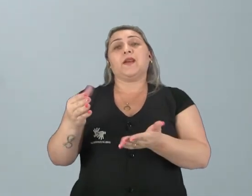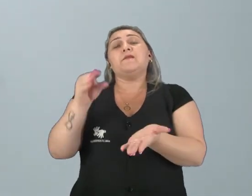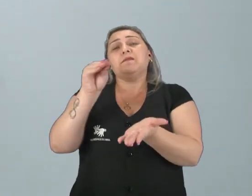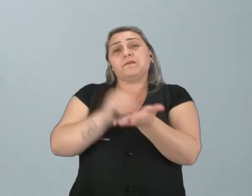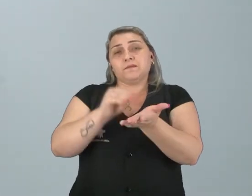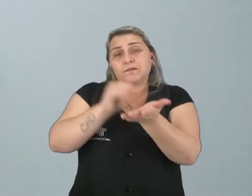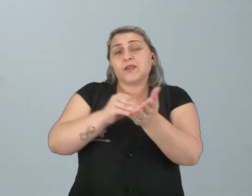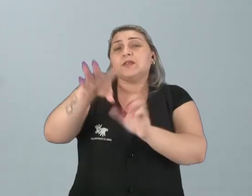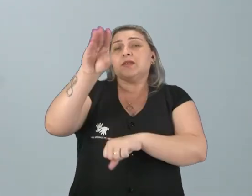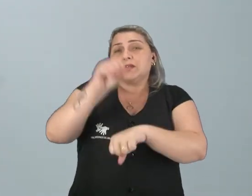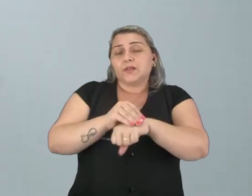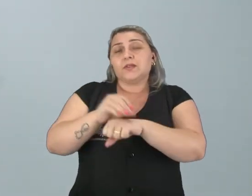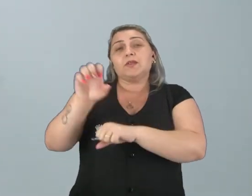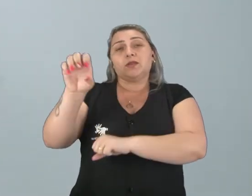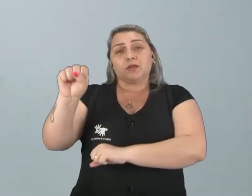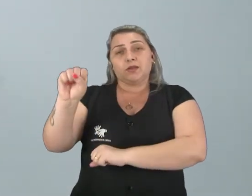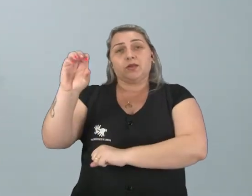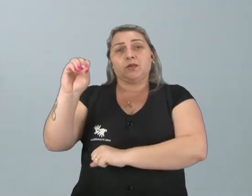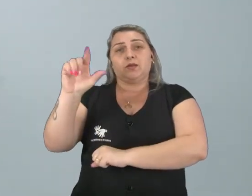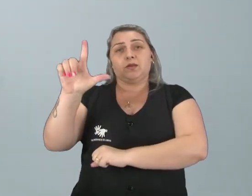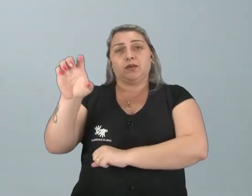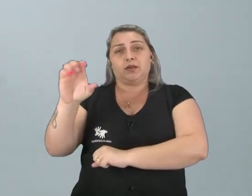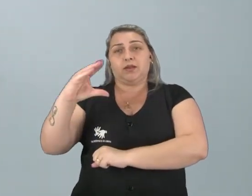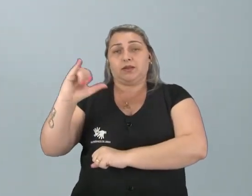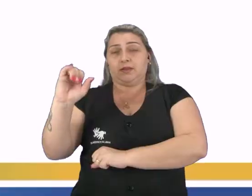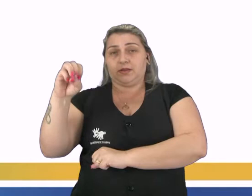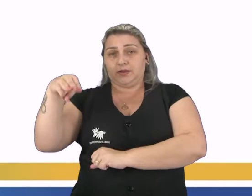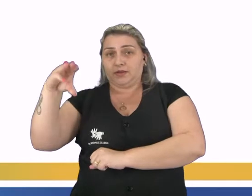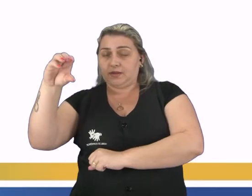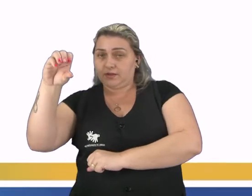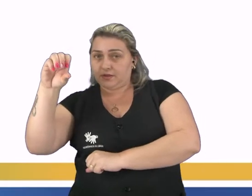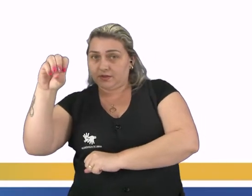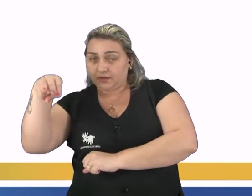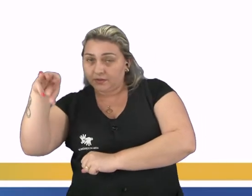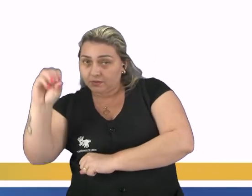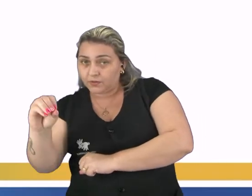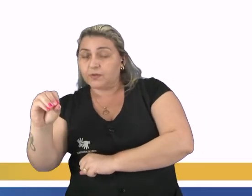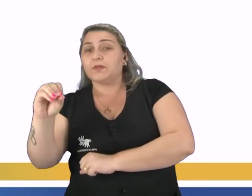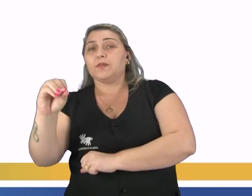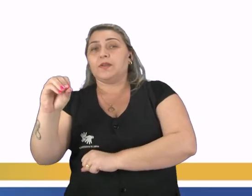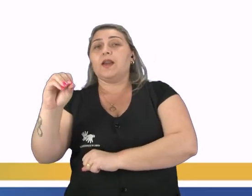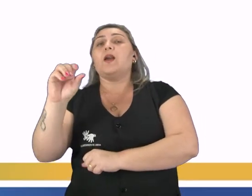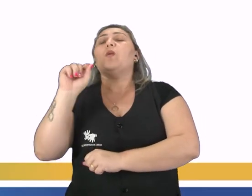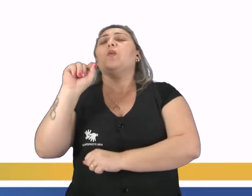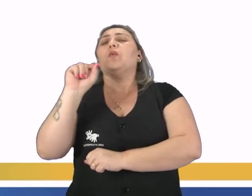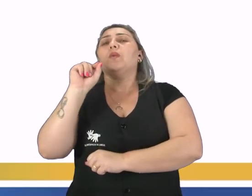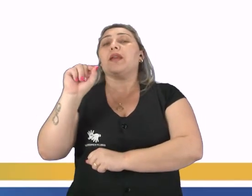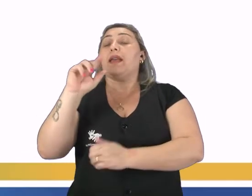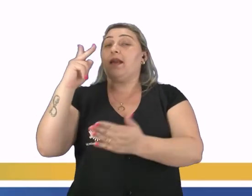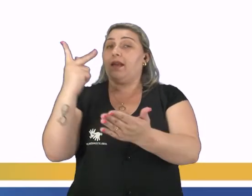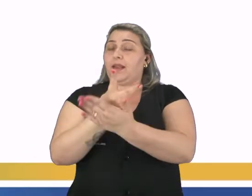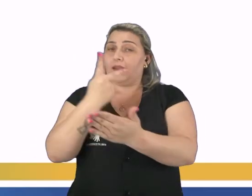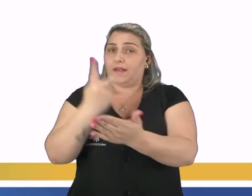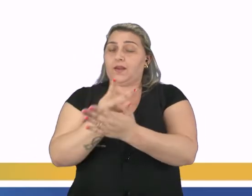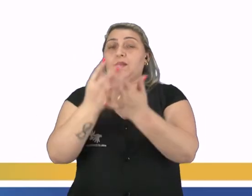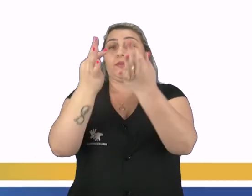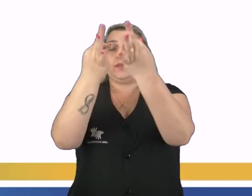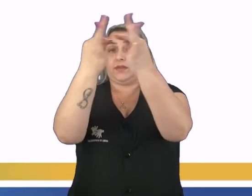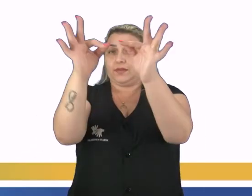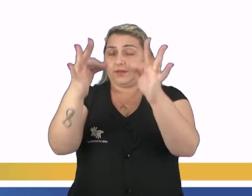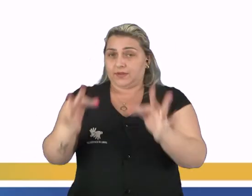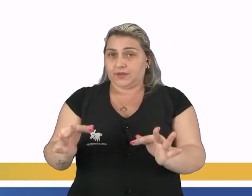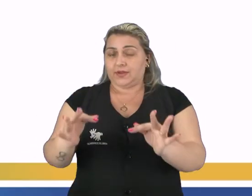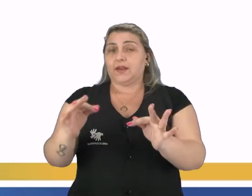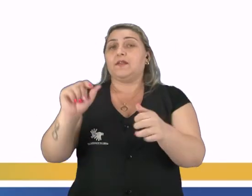de linguagem, que é o solecismo. O solecismo é o desvio que envolve erros de sintaxe